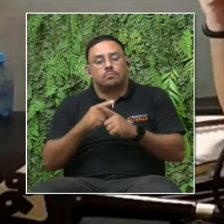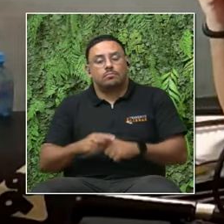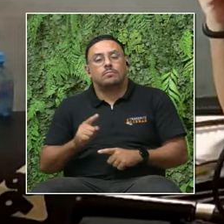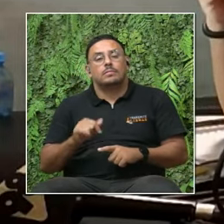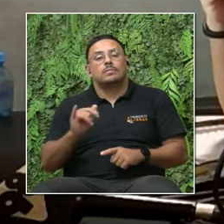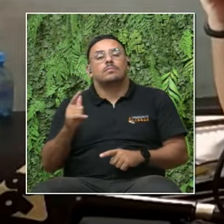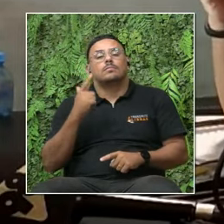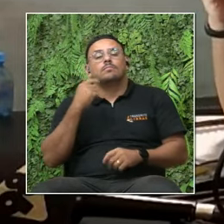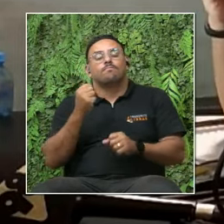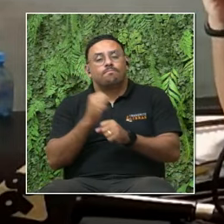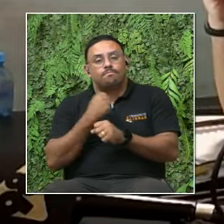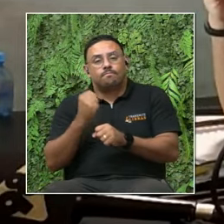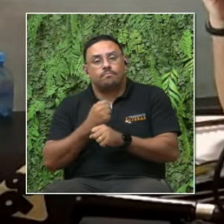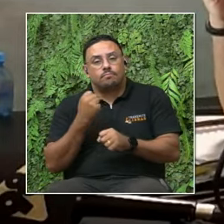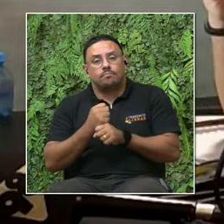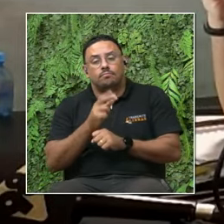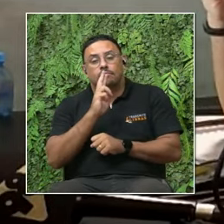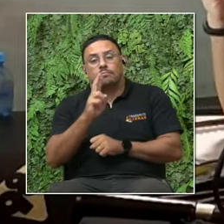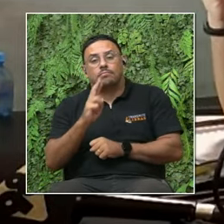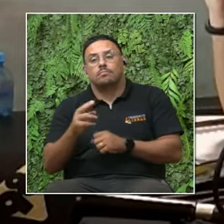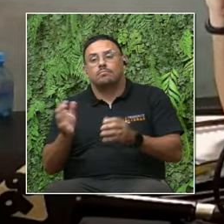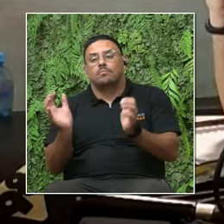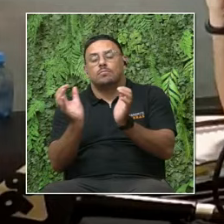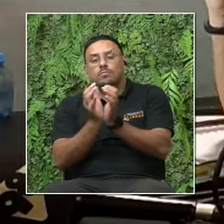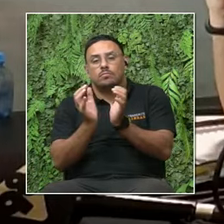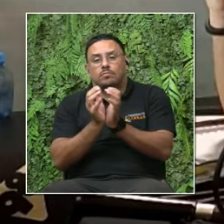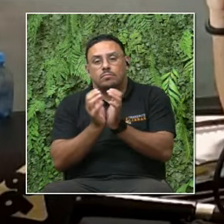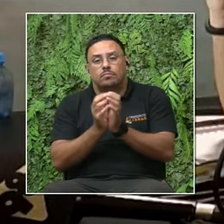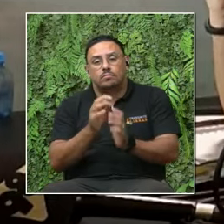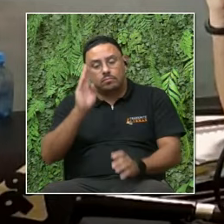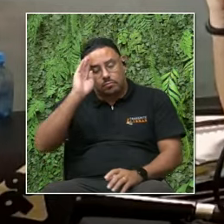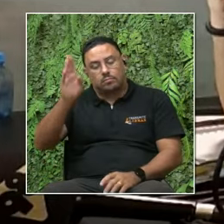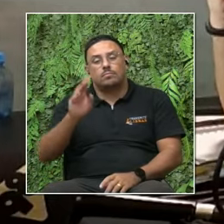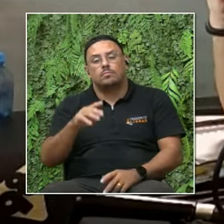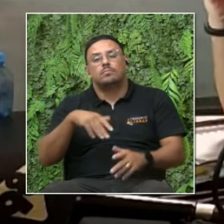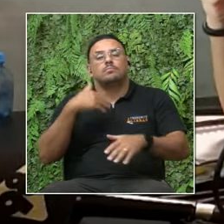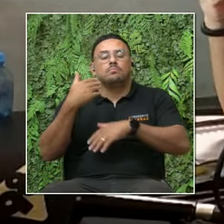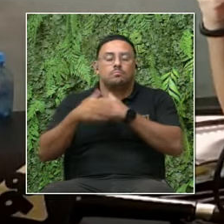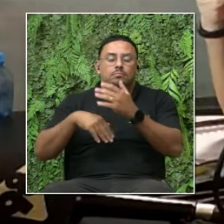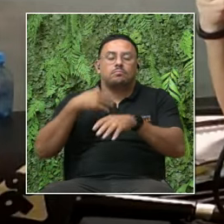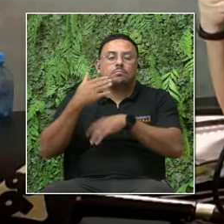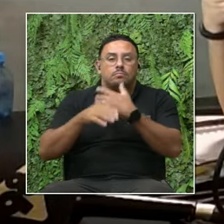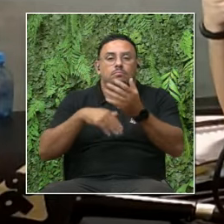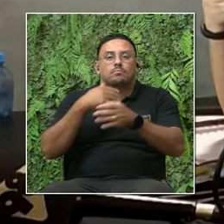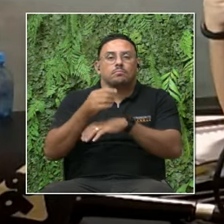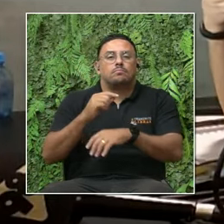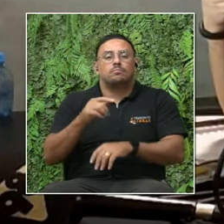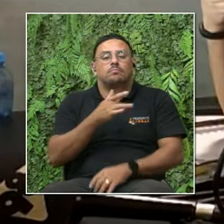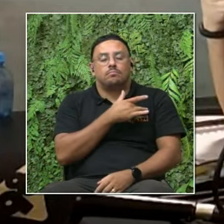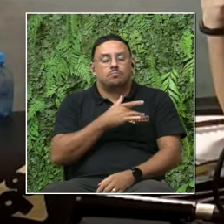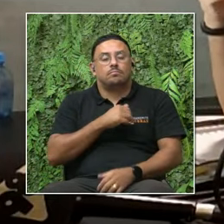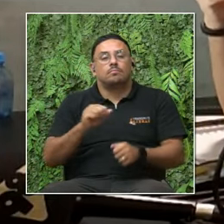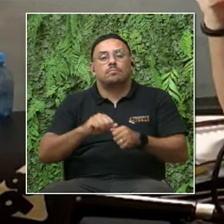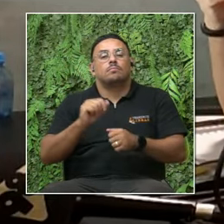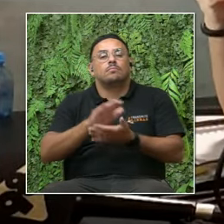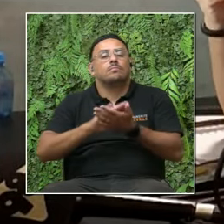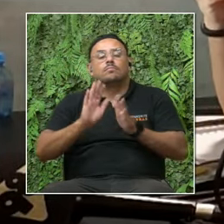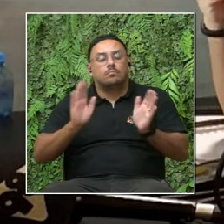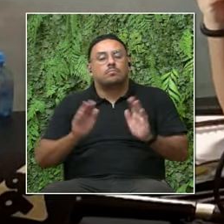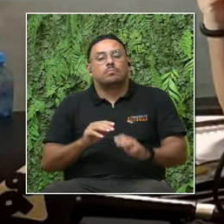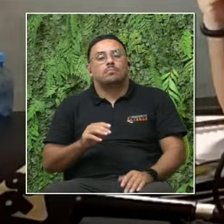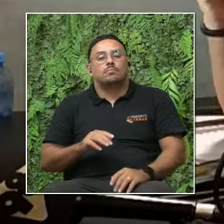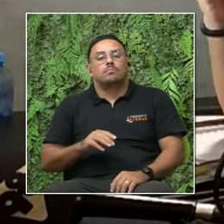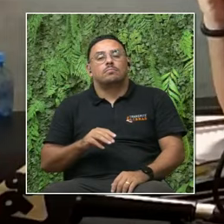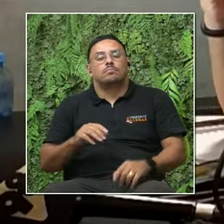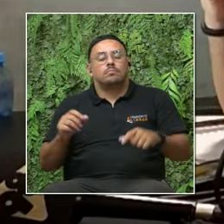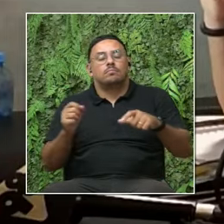o resultado com esse time que vai sair como titular e a coisa vai passando e o tempo vai passando e o Cruzeiro não faz o gol o Atlético Pode